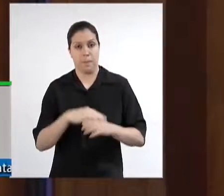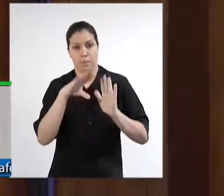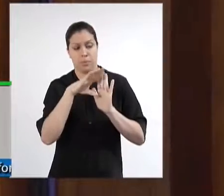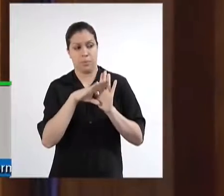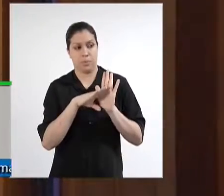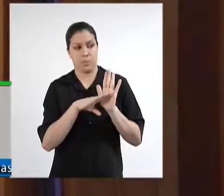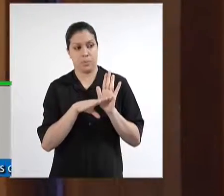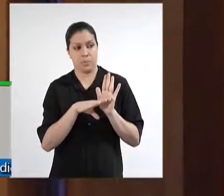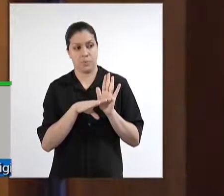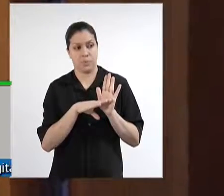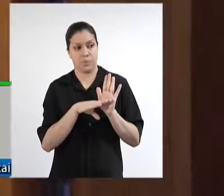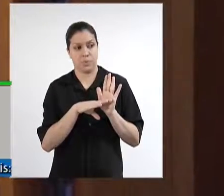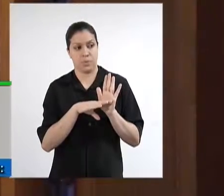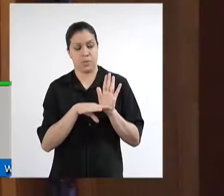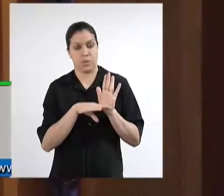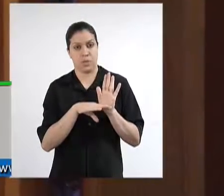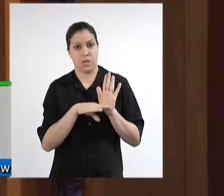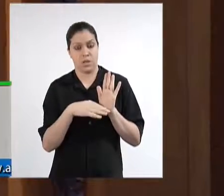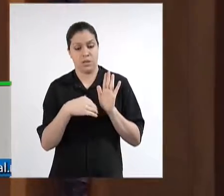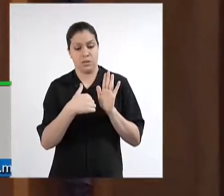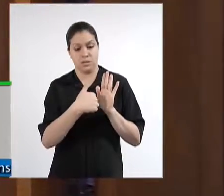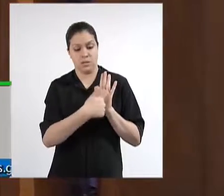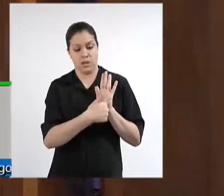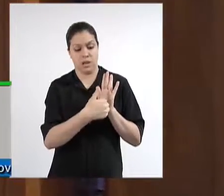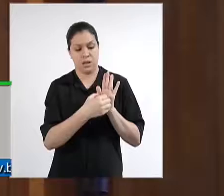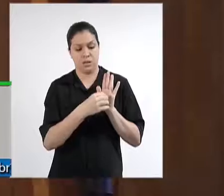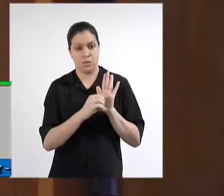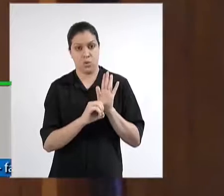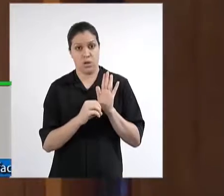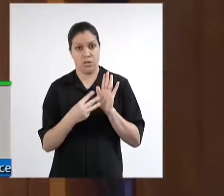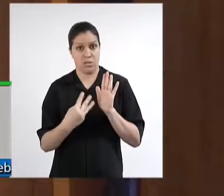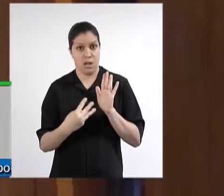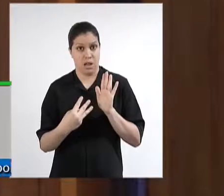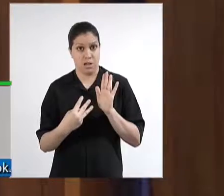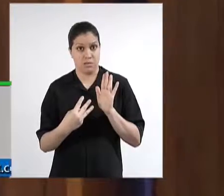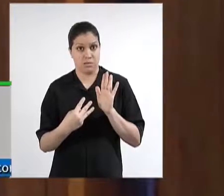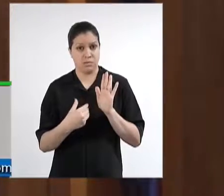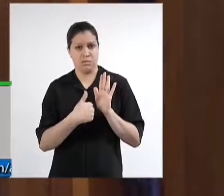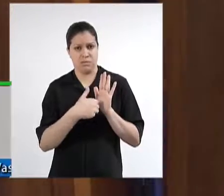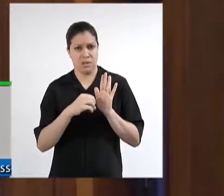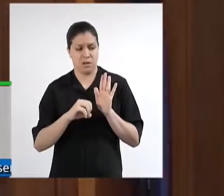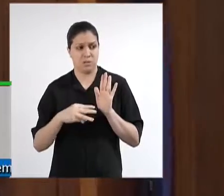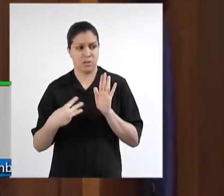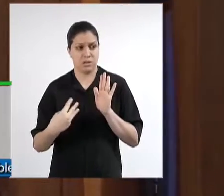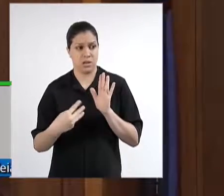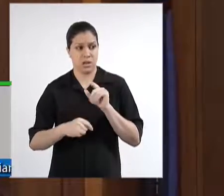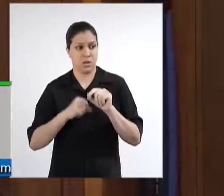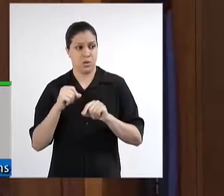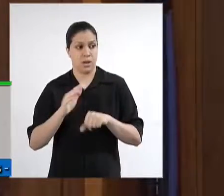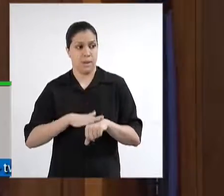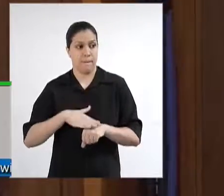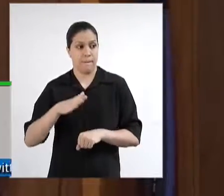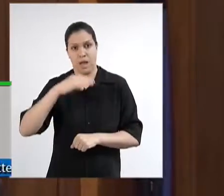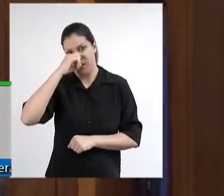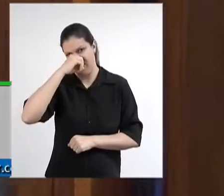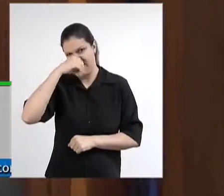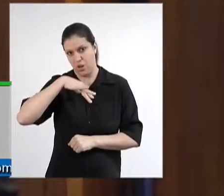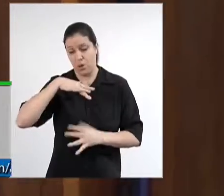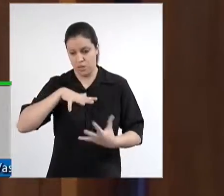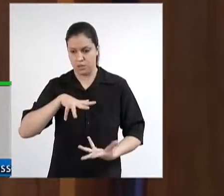103, é a colocação de 103, a colocação de mais violento do mundo.